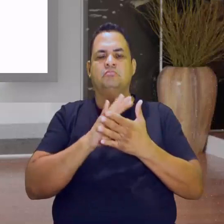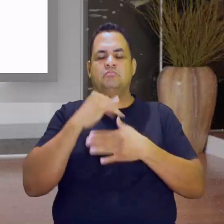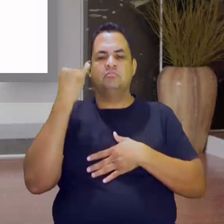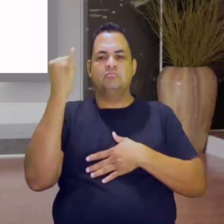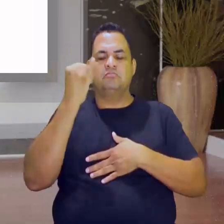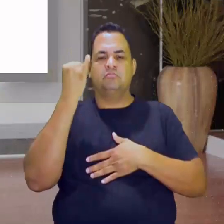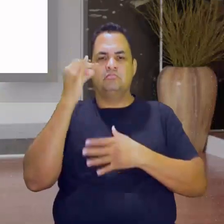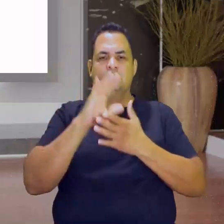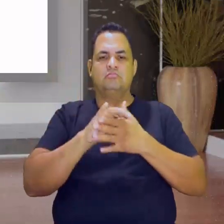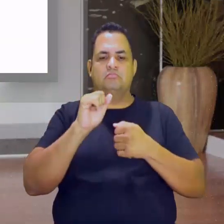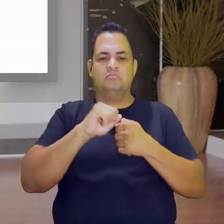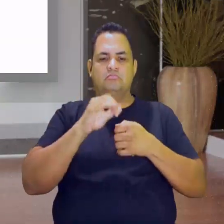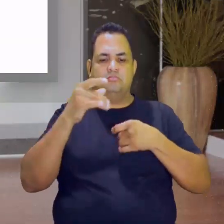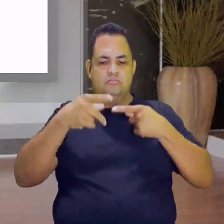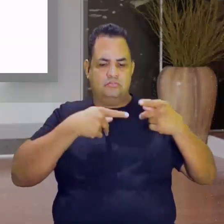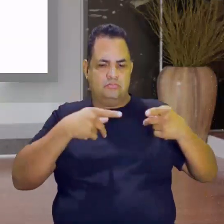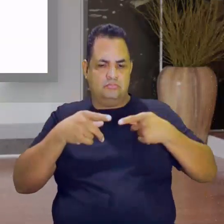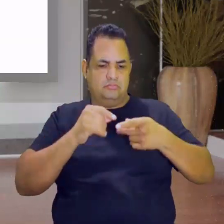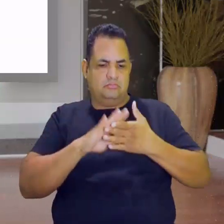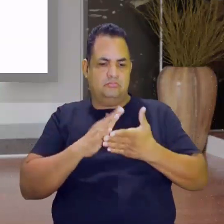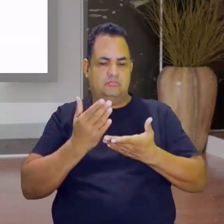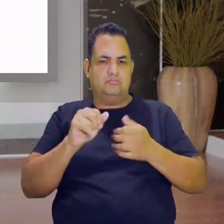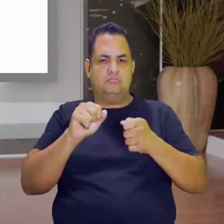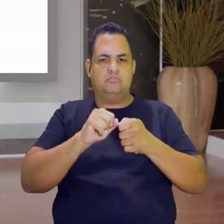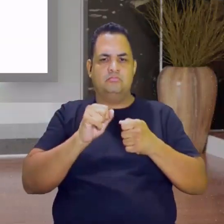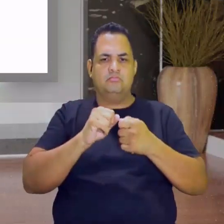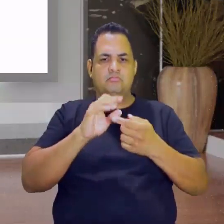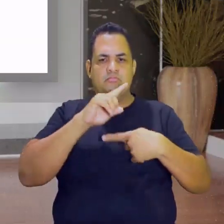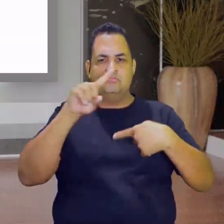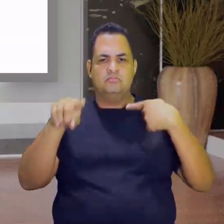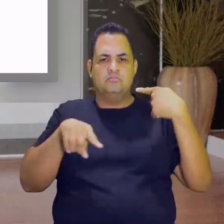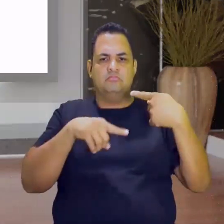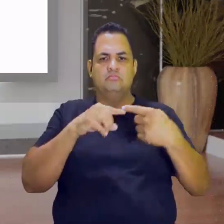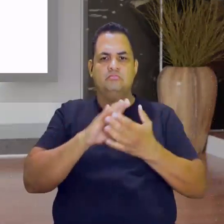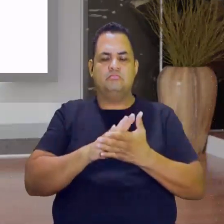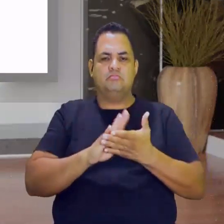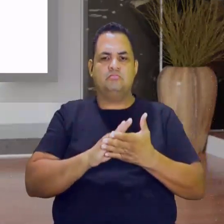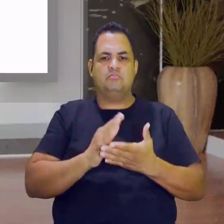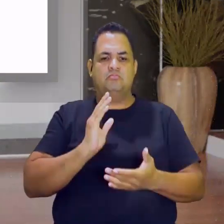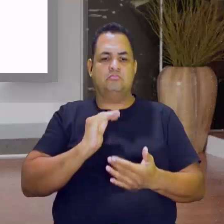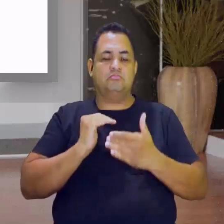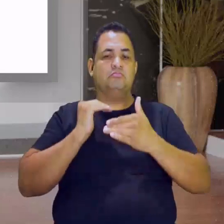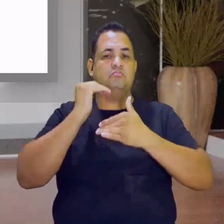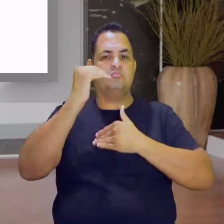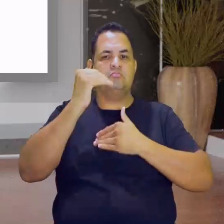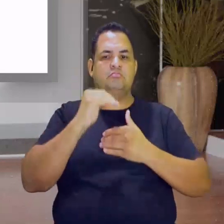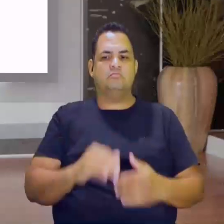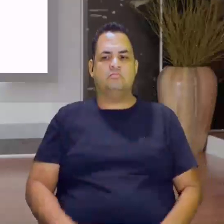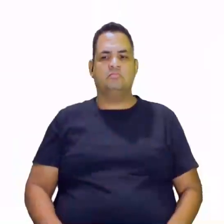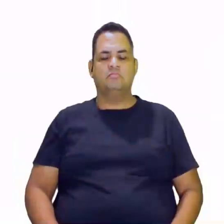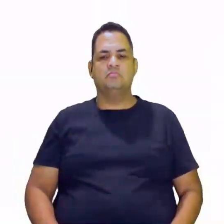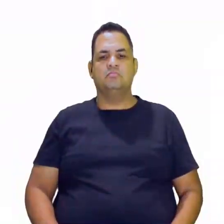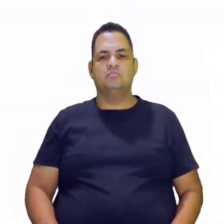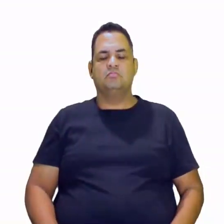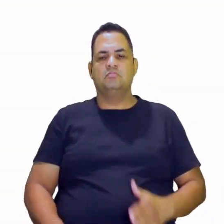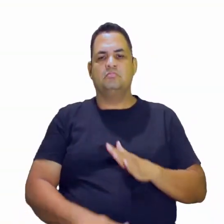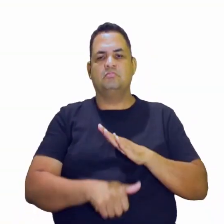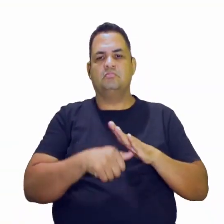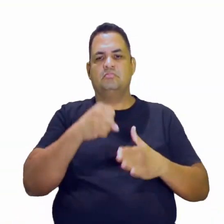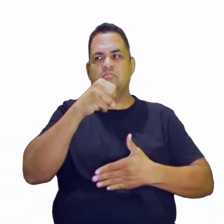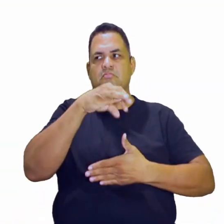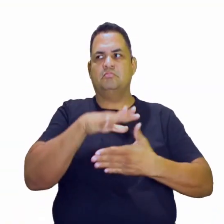importante, já ir fazendo esse planejamento, cumprir essas metas aí para alcançar seu objetivo. Então, vamos lá para a primeira questão.